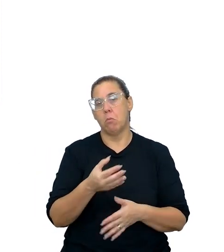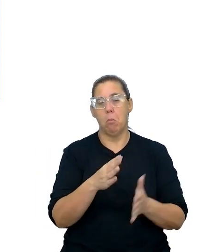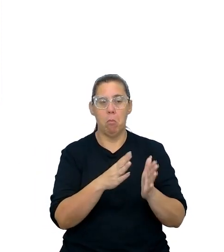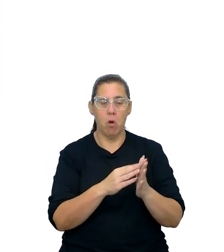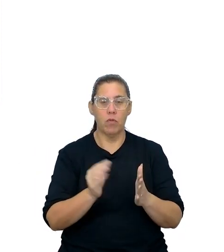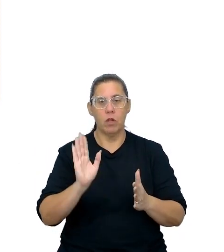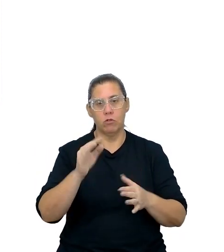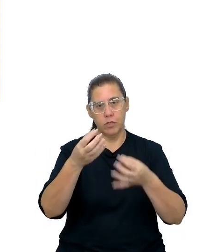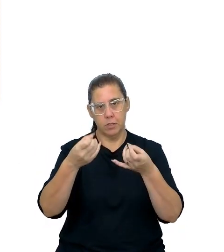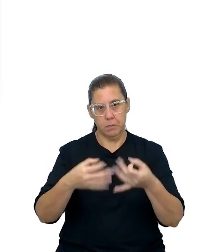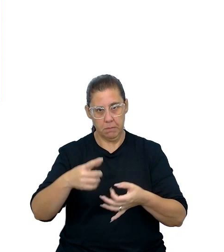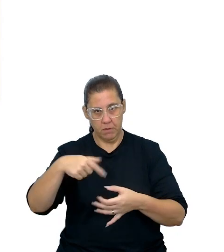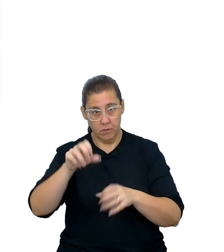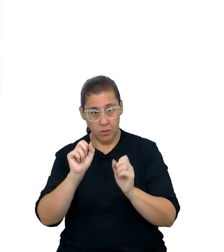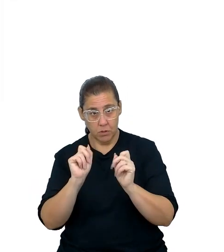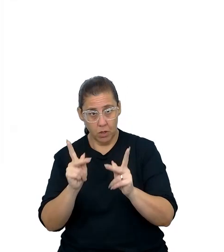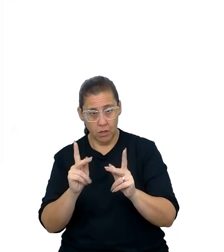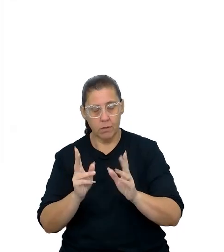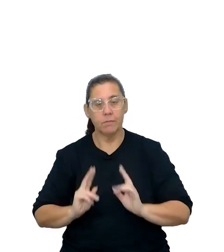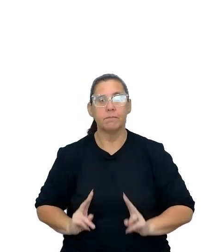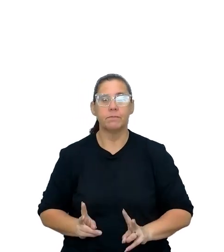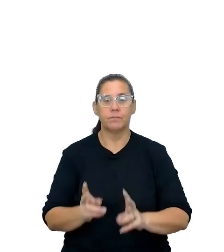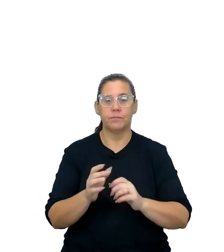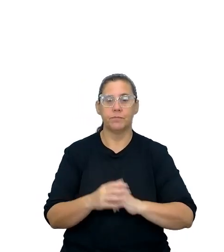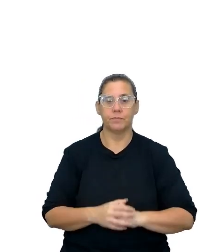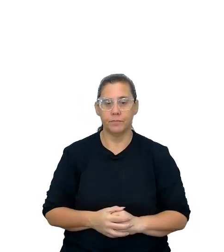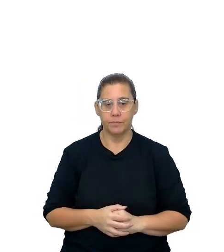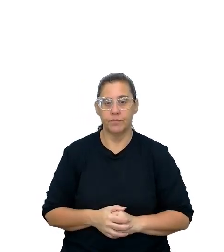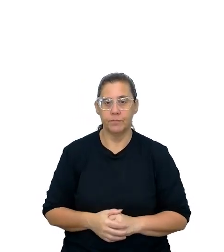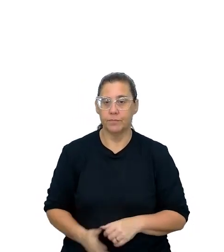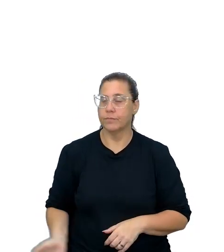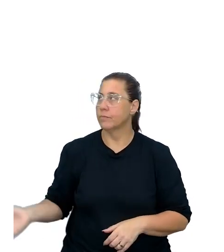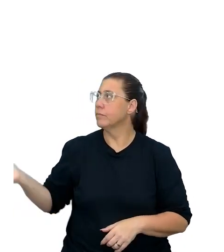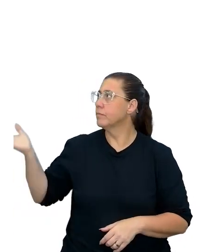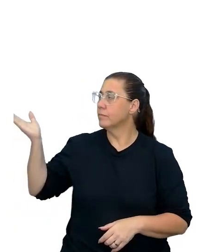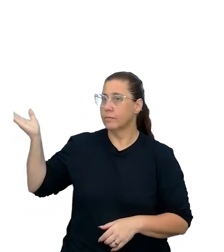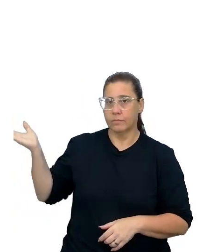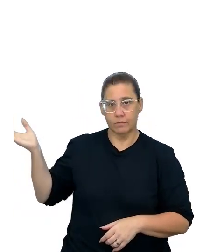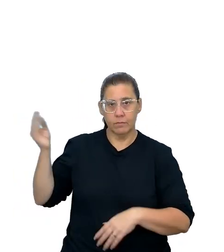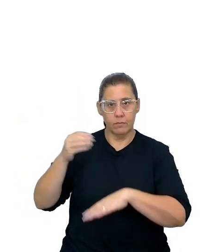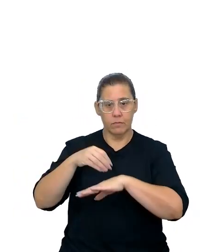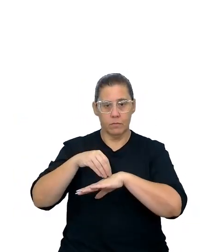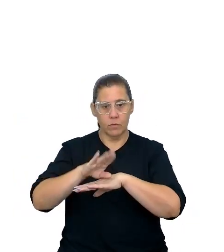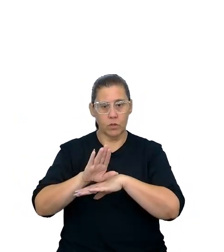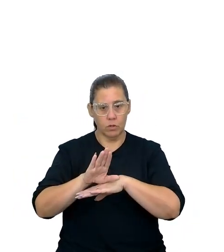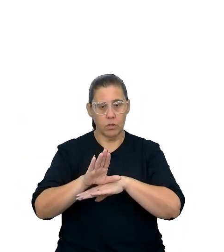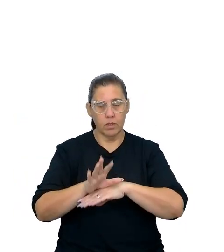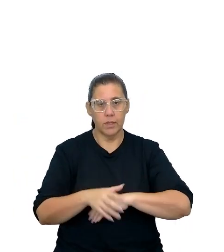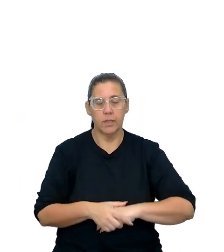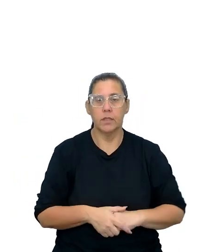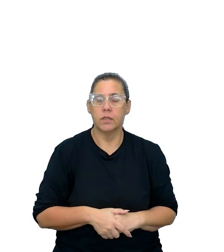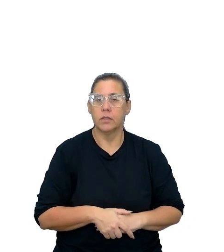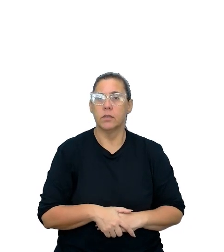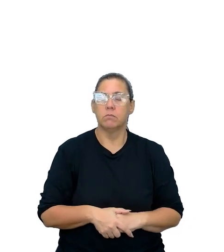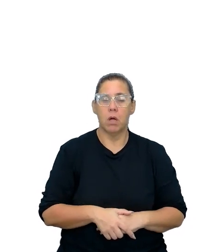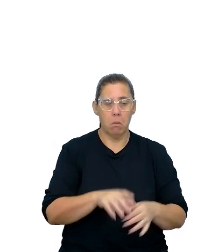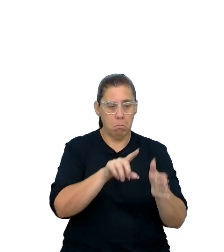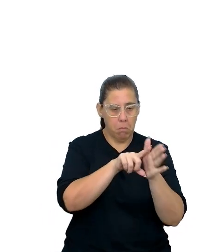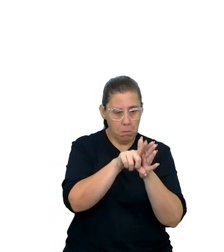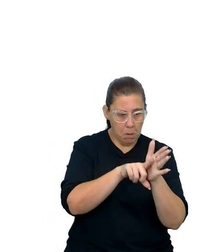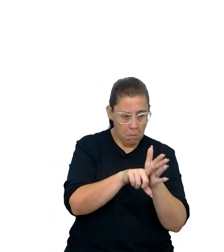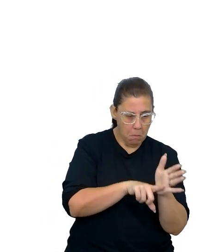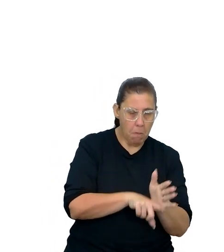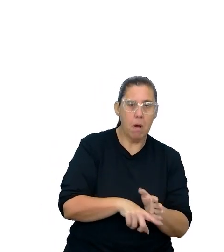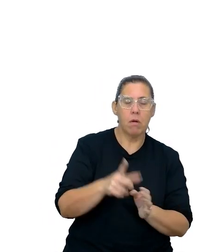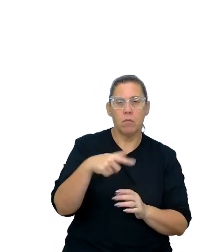aqui para vocês, ok? Então, seguindo. Aqui, gente, é uma sugestão, né, para o mapeamento, para que